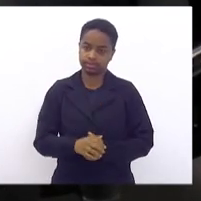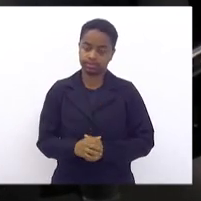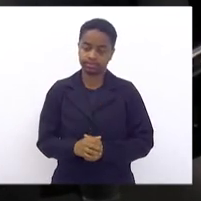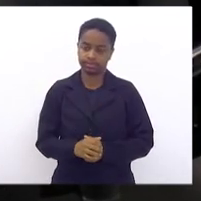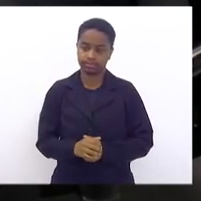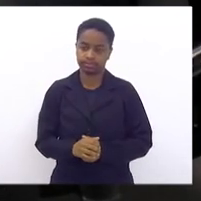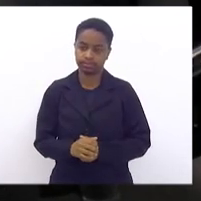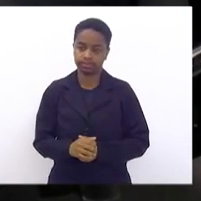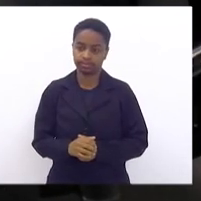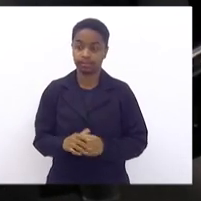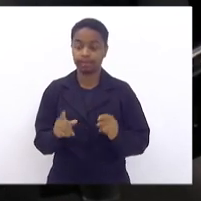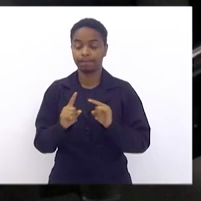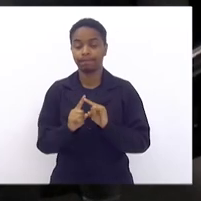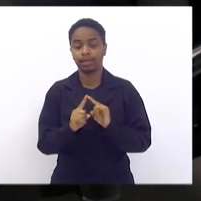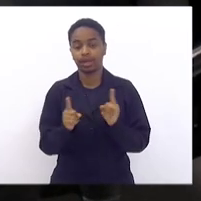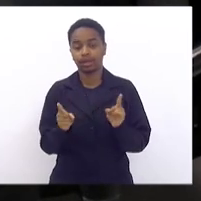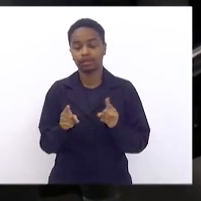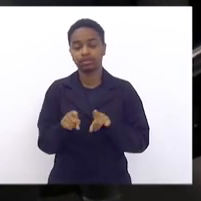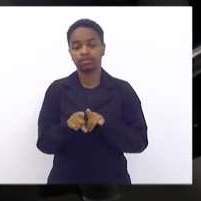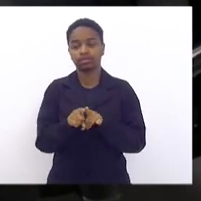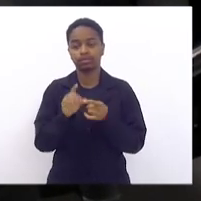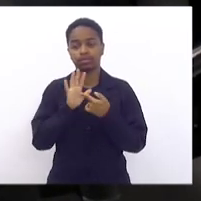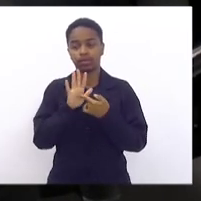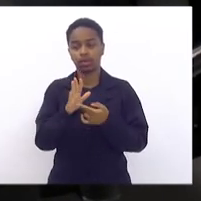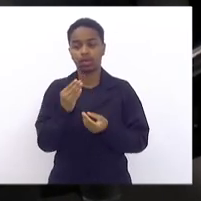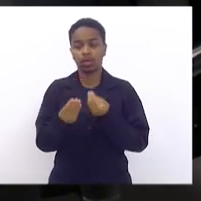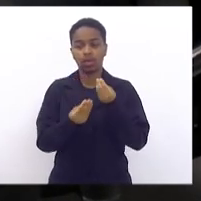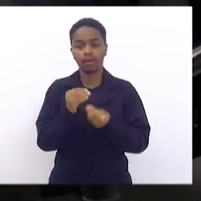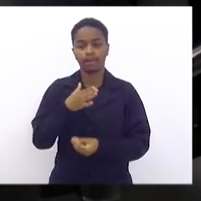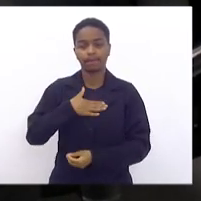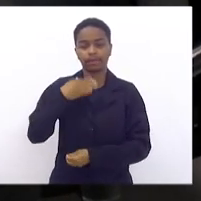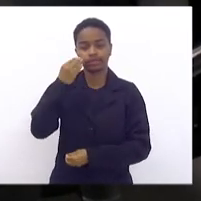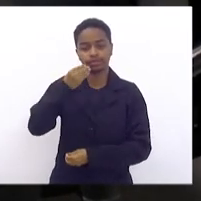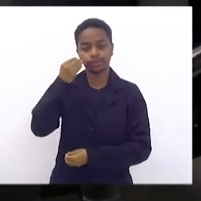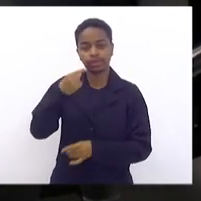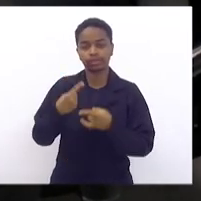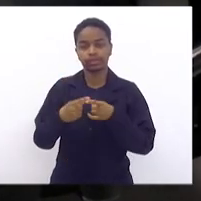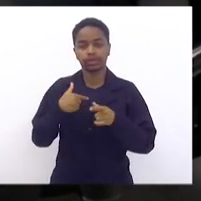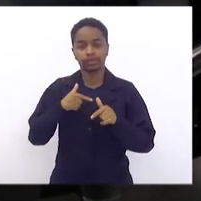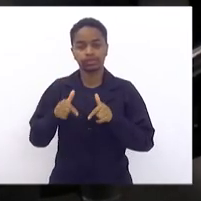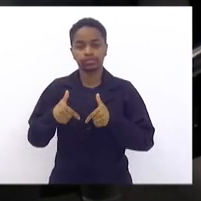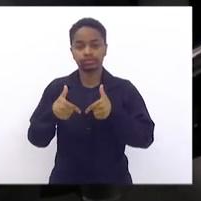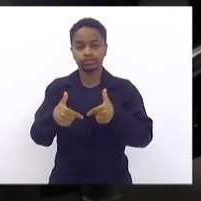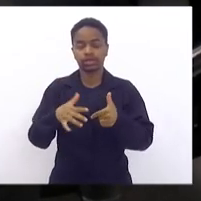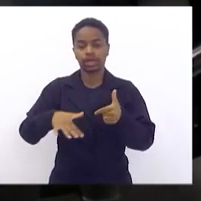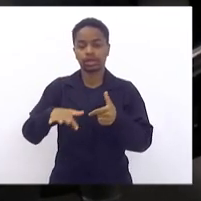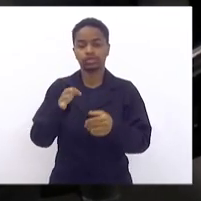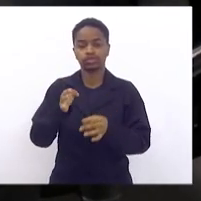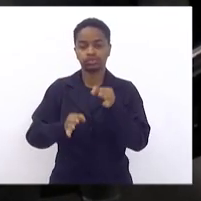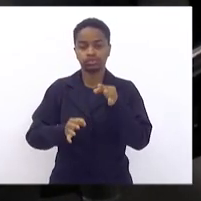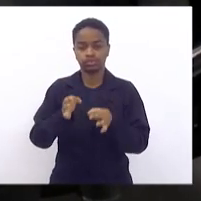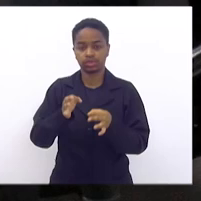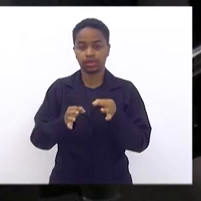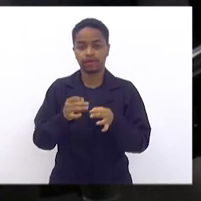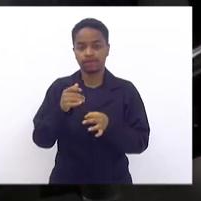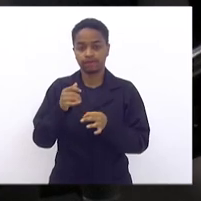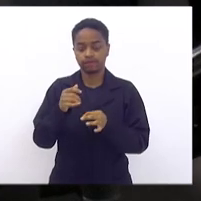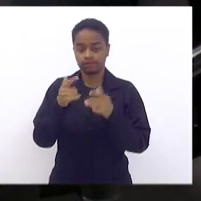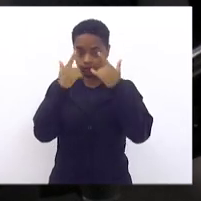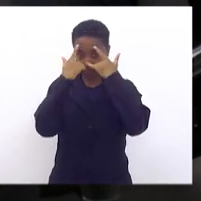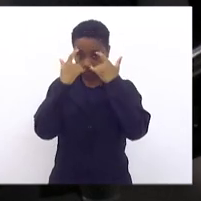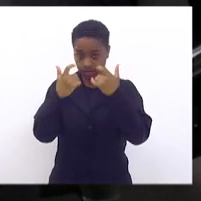traz e trouxe, mas mais trazendo um pouco da minha experiência, que atuei num juizado de violência doméstica e familiar contra a